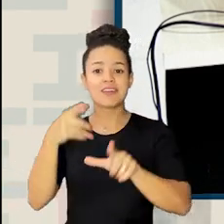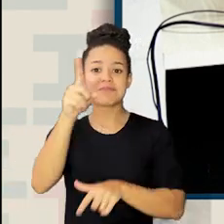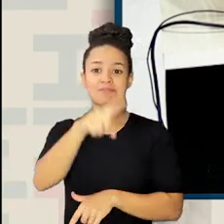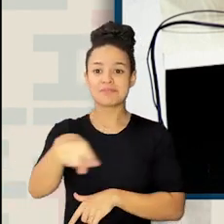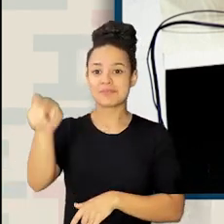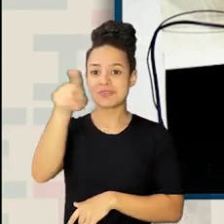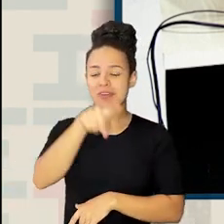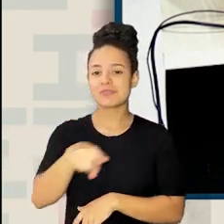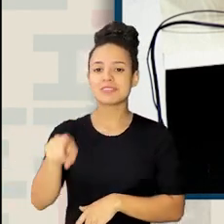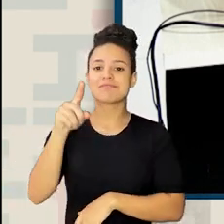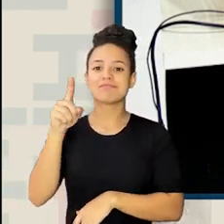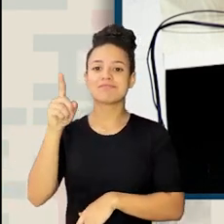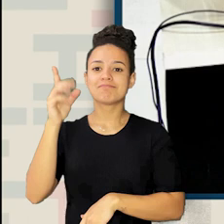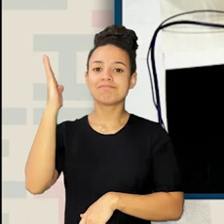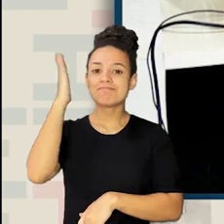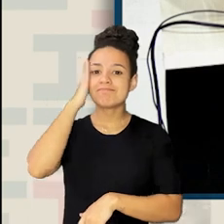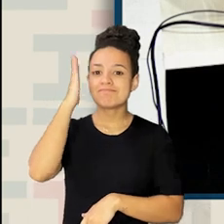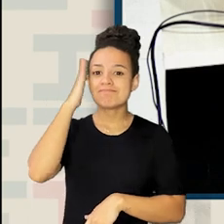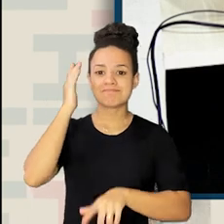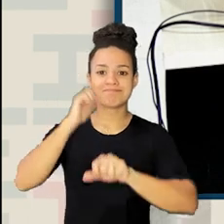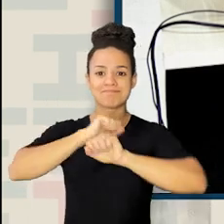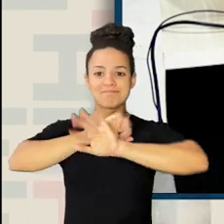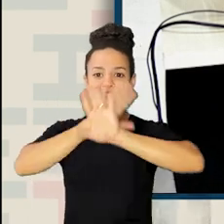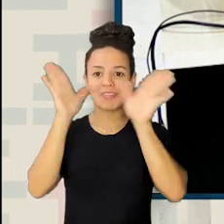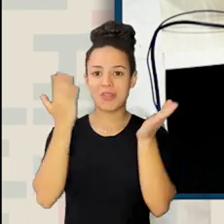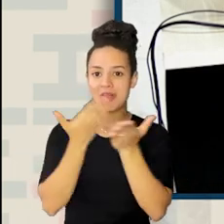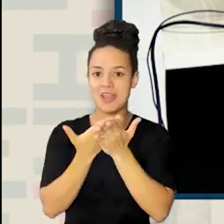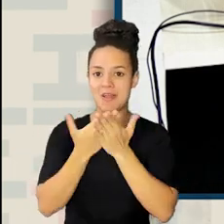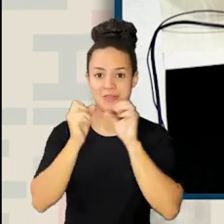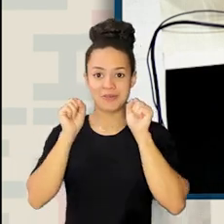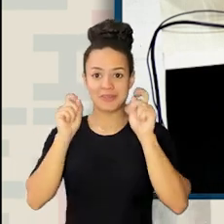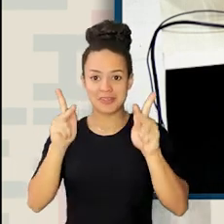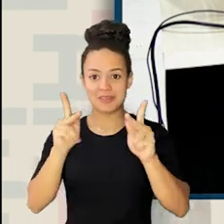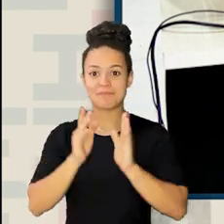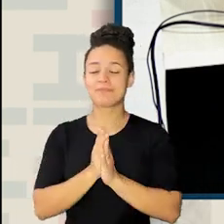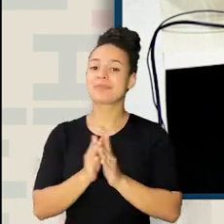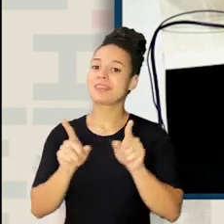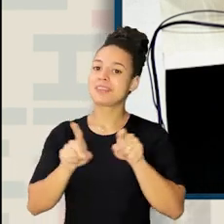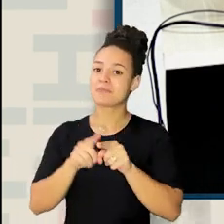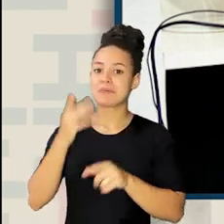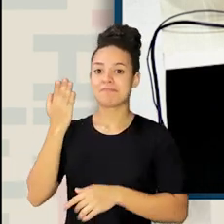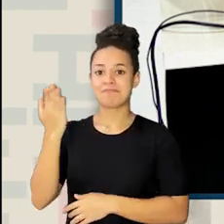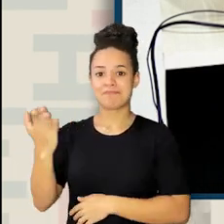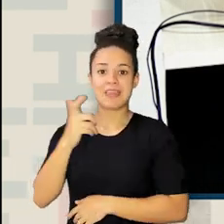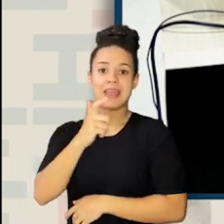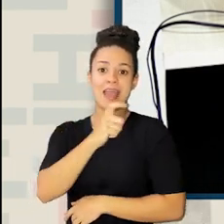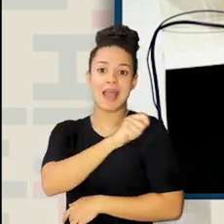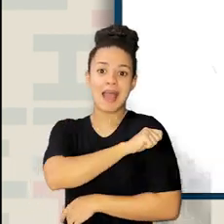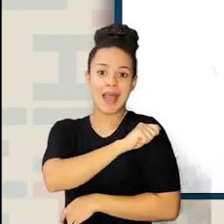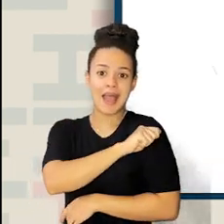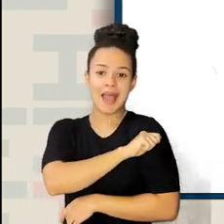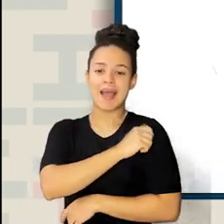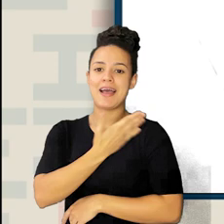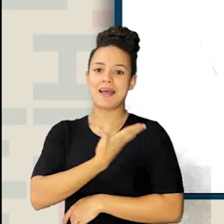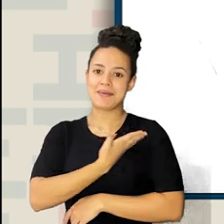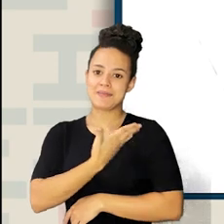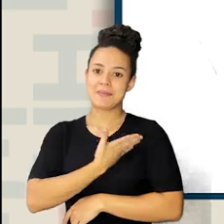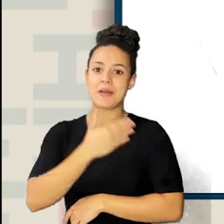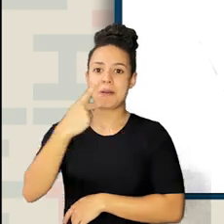vocês terem como guia dessa aula, tá bom? Além da minha querida amiga e aluna